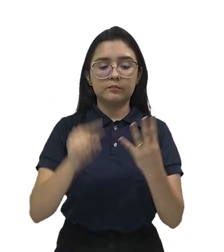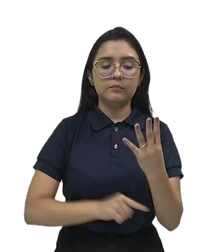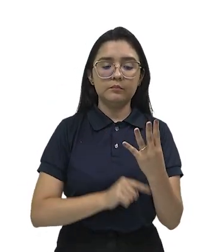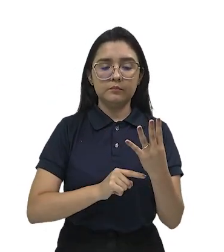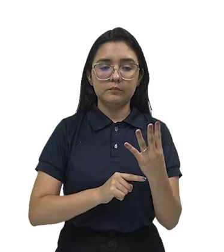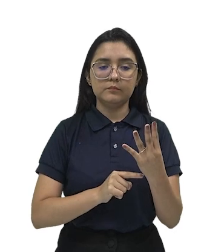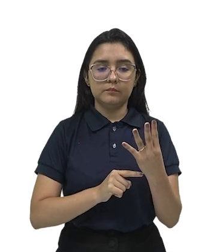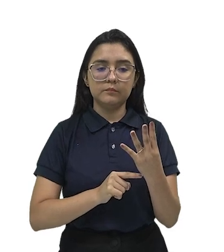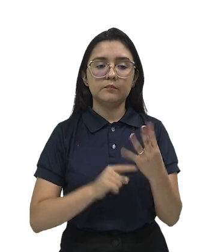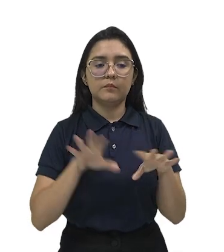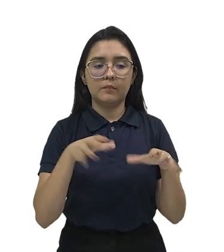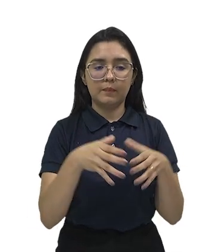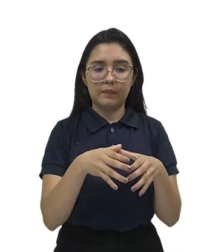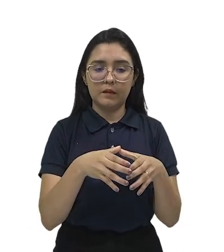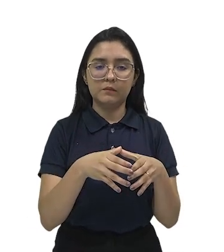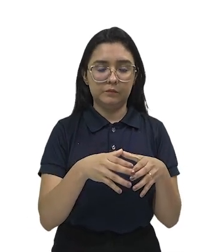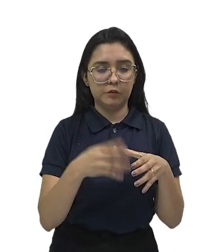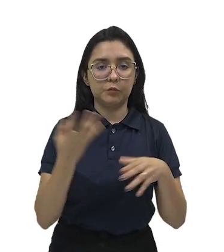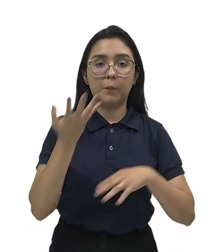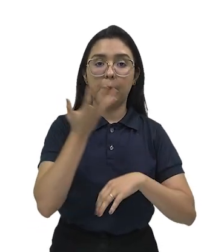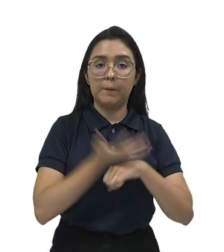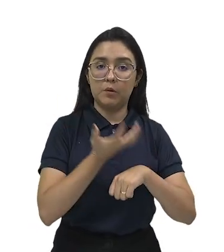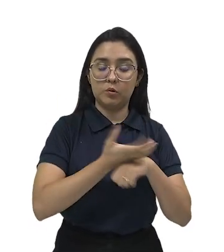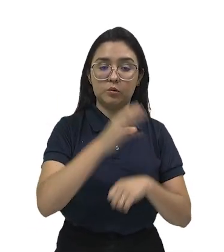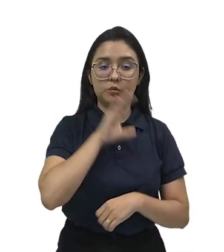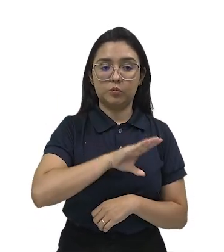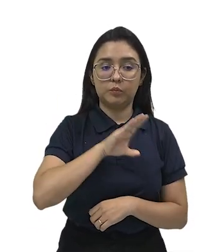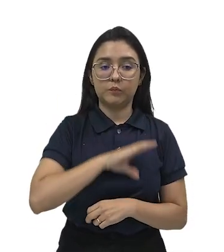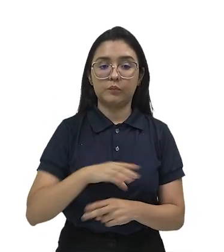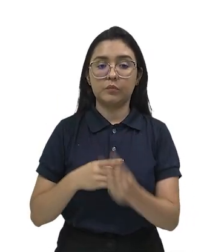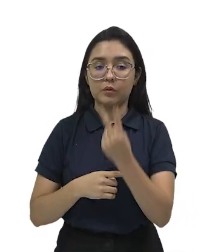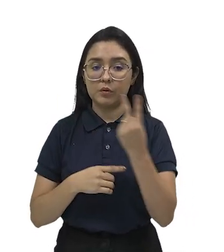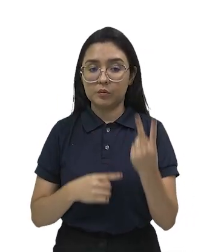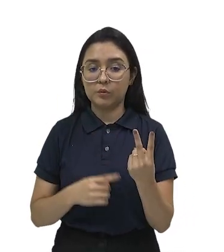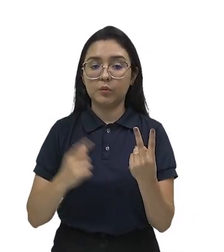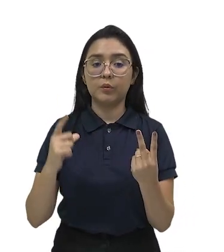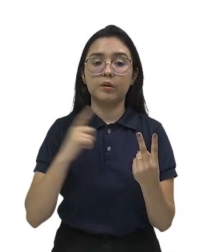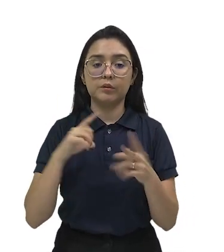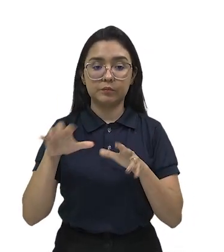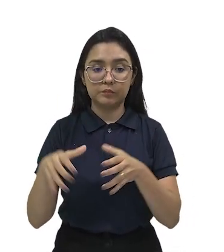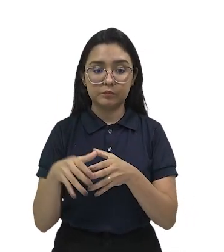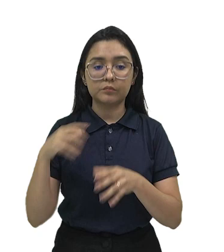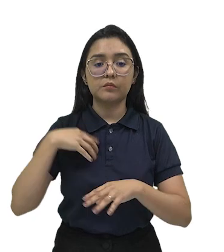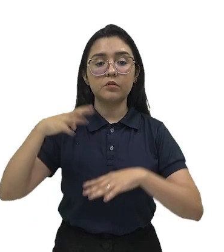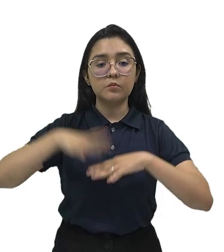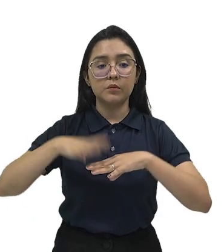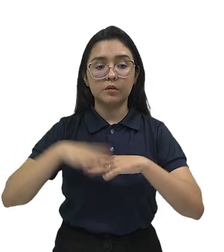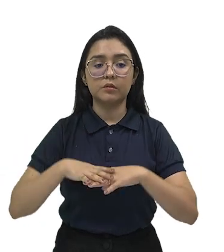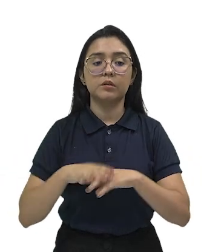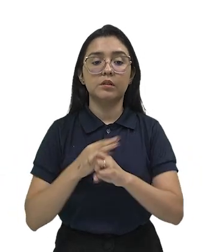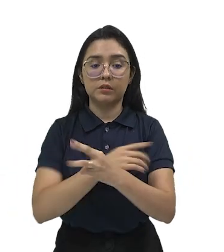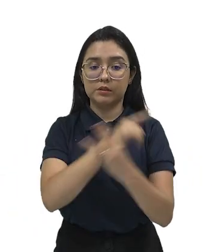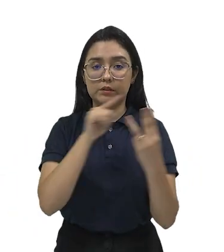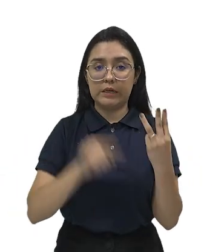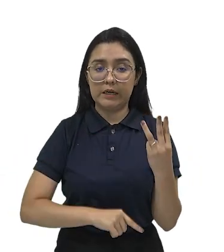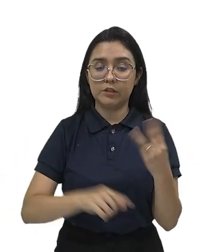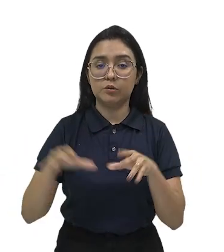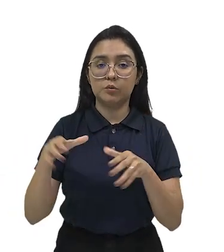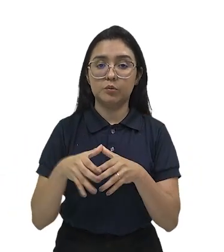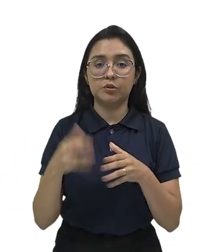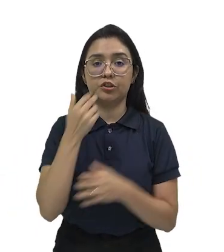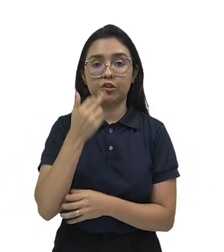turmas independentes de língua portuguesa, ela tem 2 independentes de matemática, ela tem 3